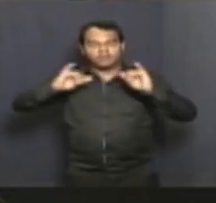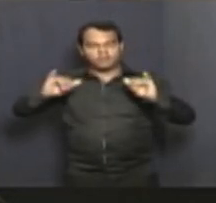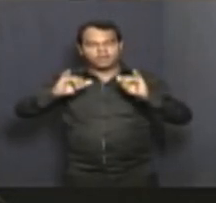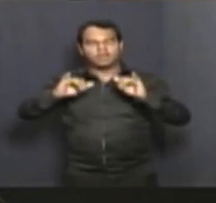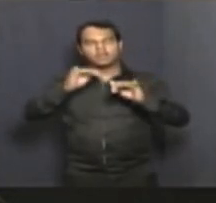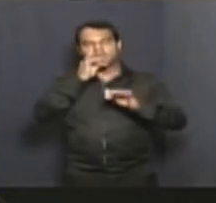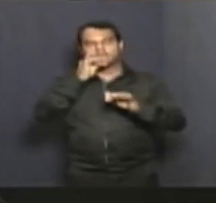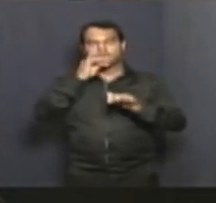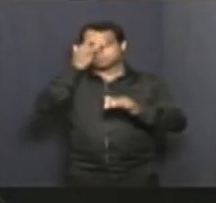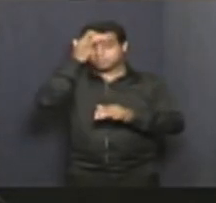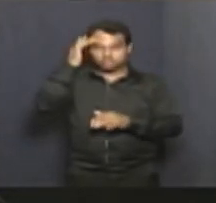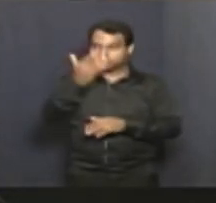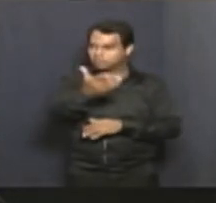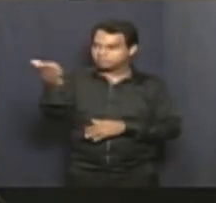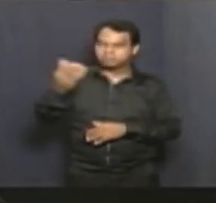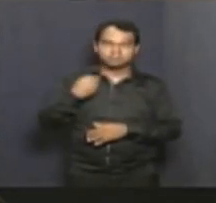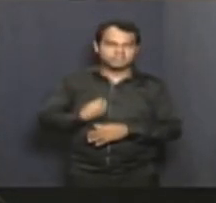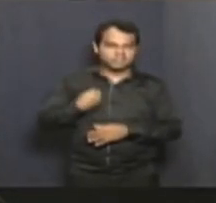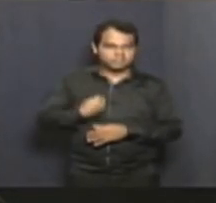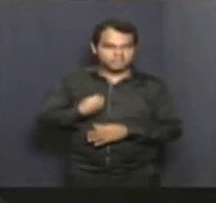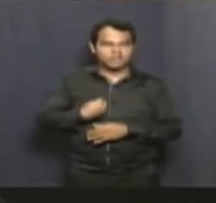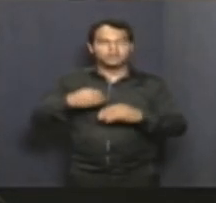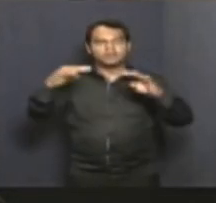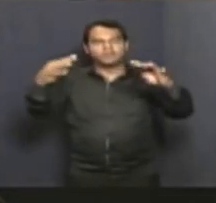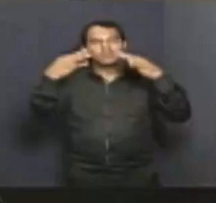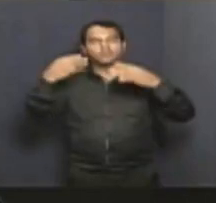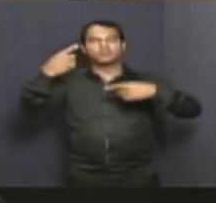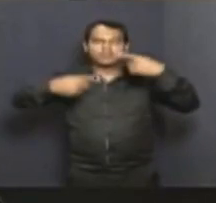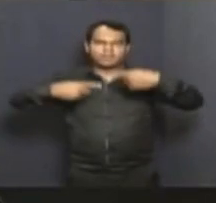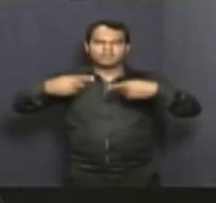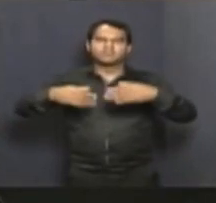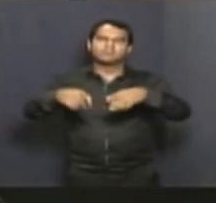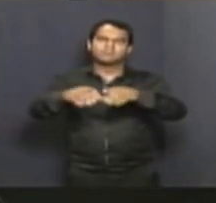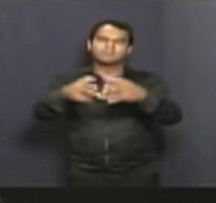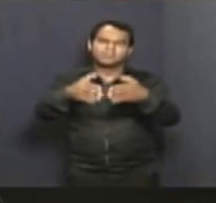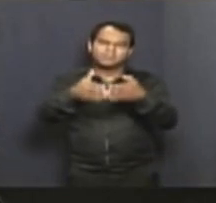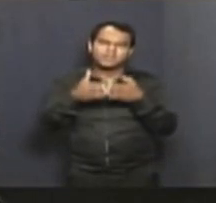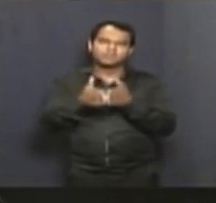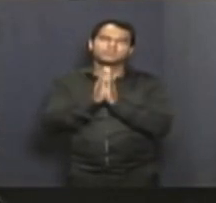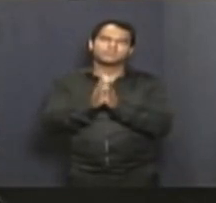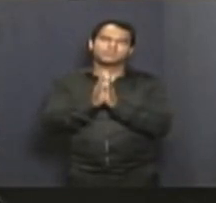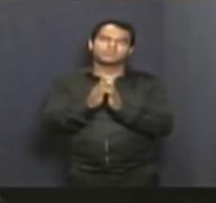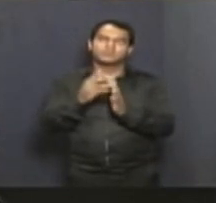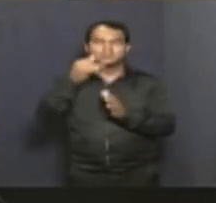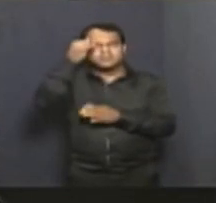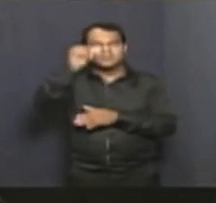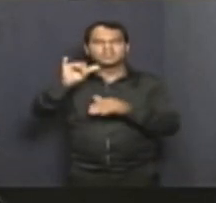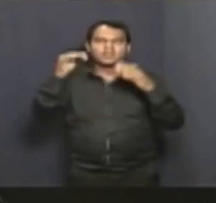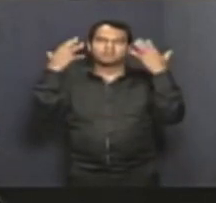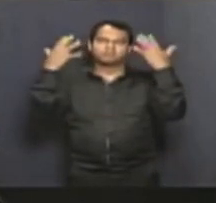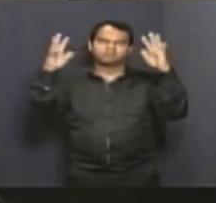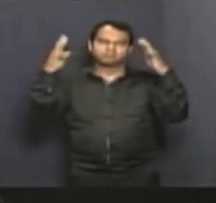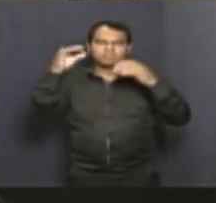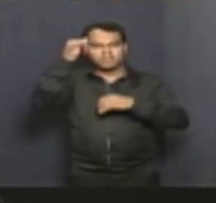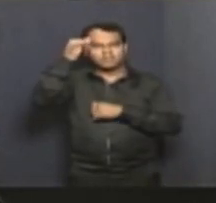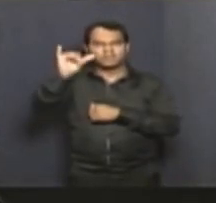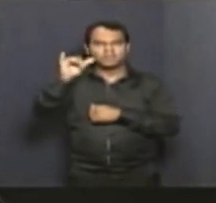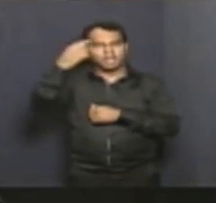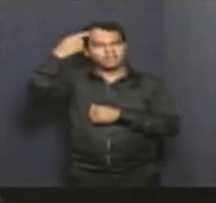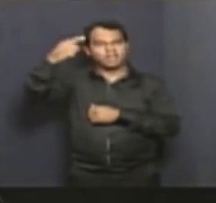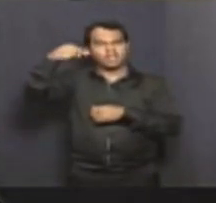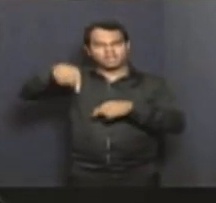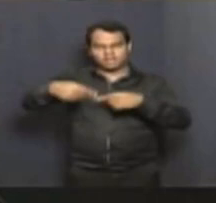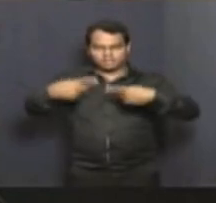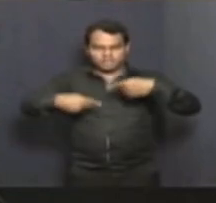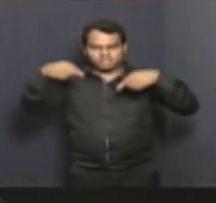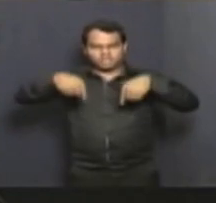estar aqui participando assistindo ao debate mas por favor sem manifestações a idéia que debate aconteça aqui e não